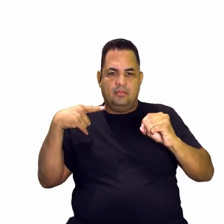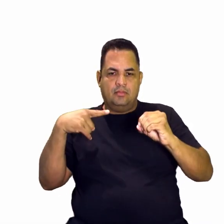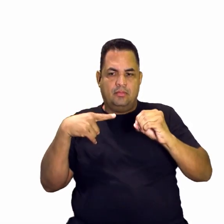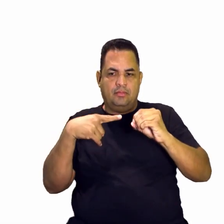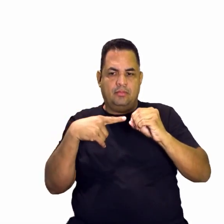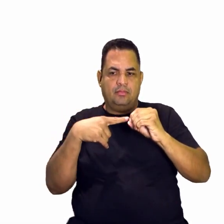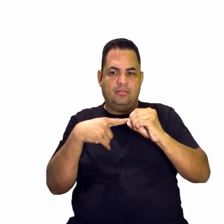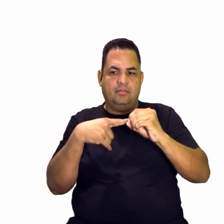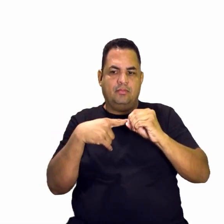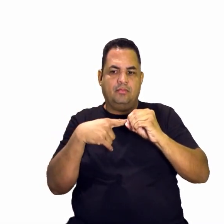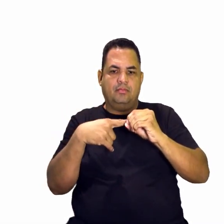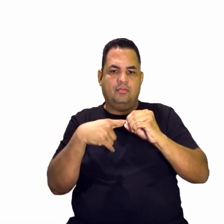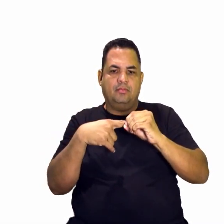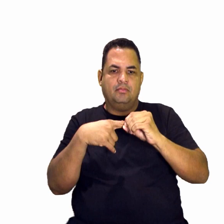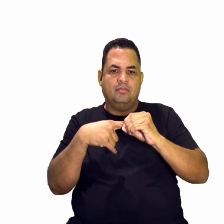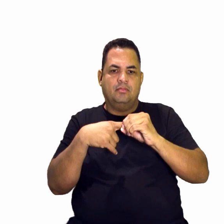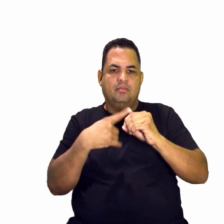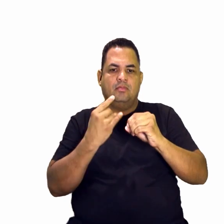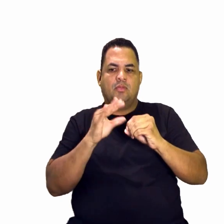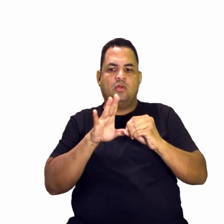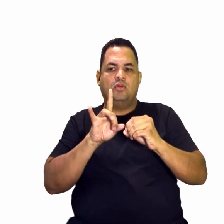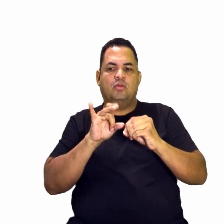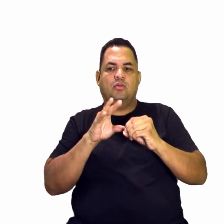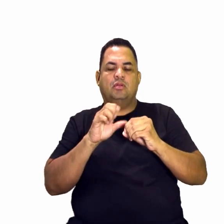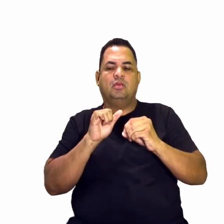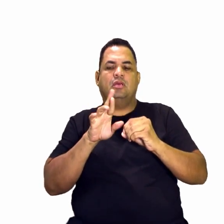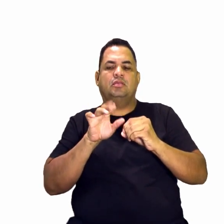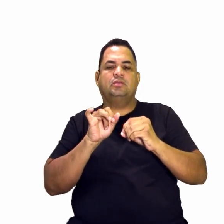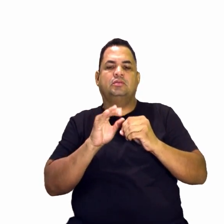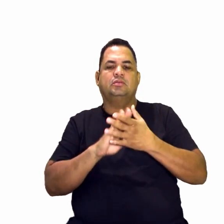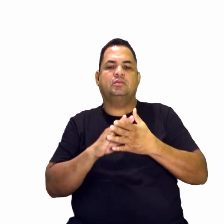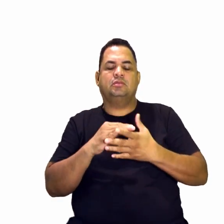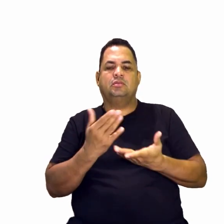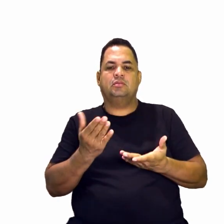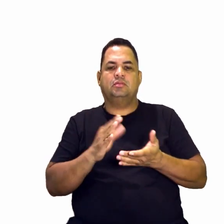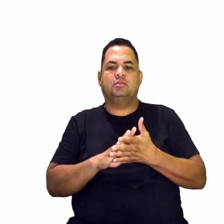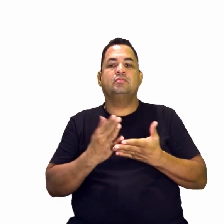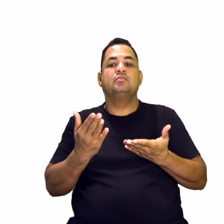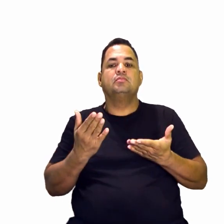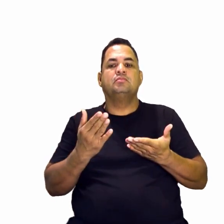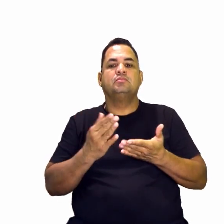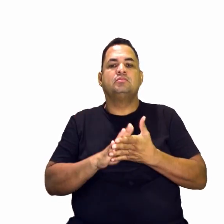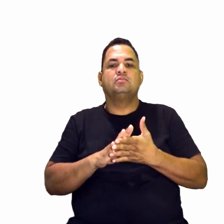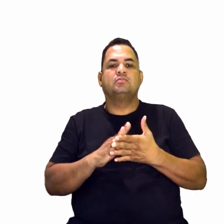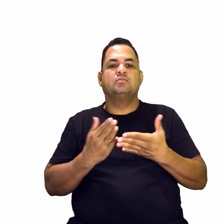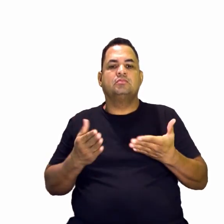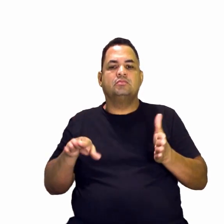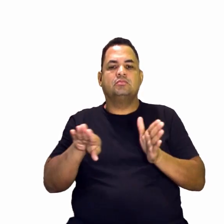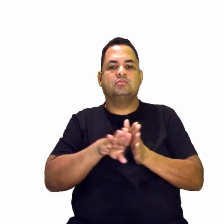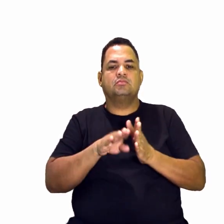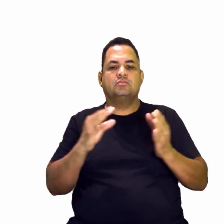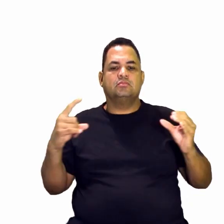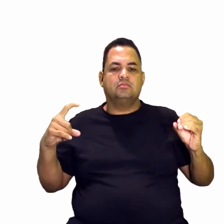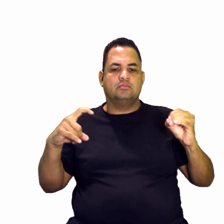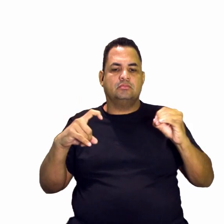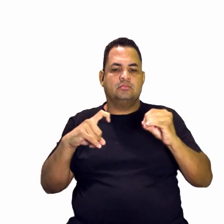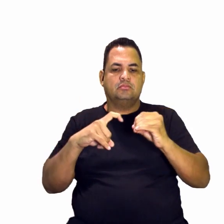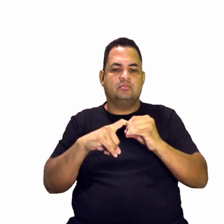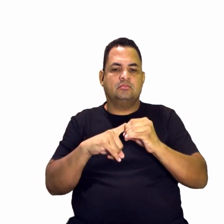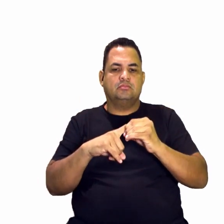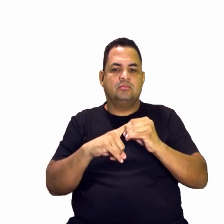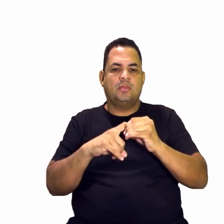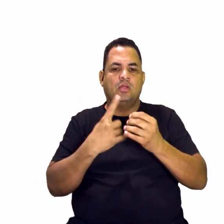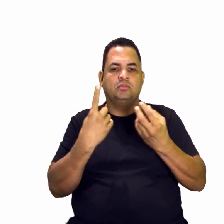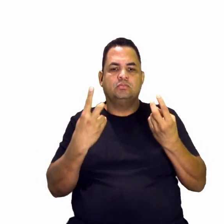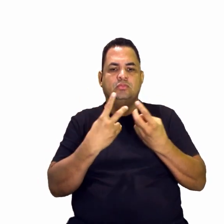do espermatozoide a partir da corona radiata e depois da zona pelúcida, e aí sim, chegando e fundindo os dois